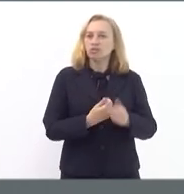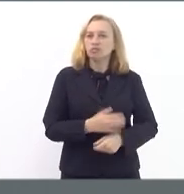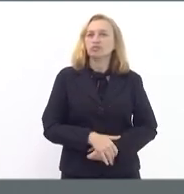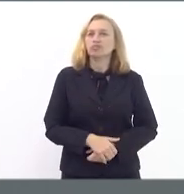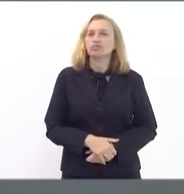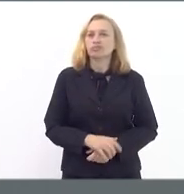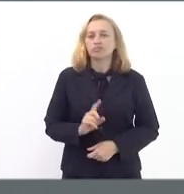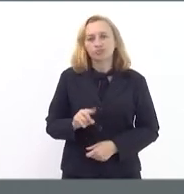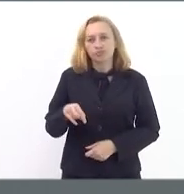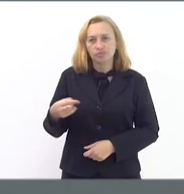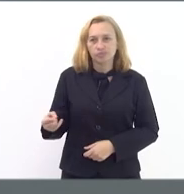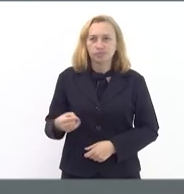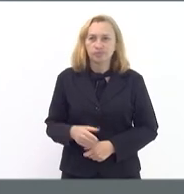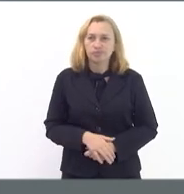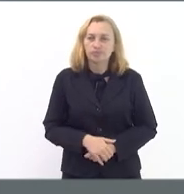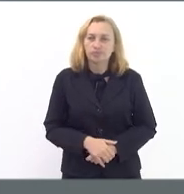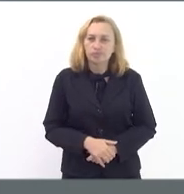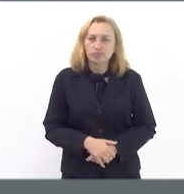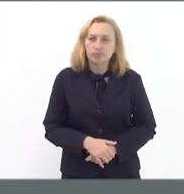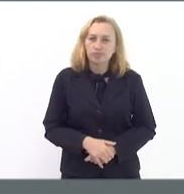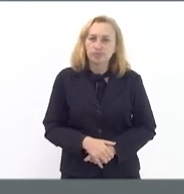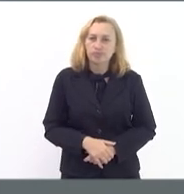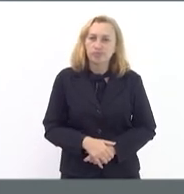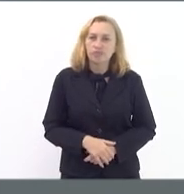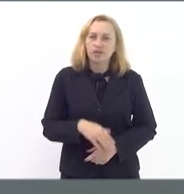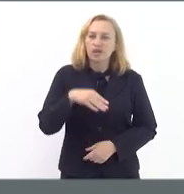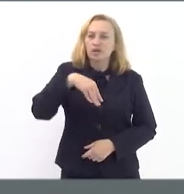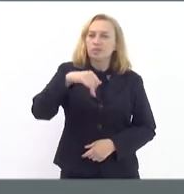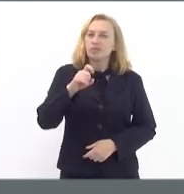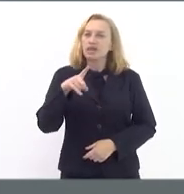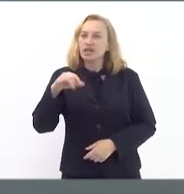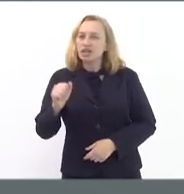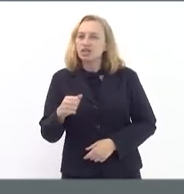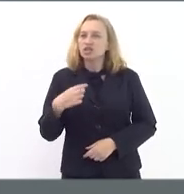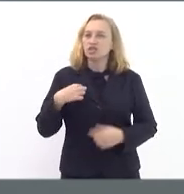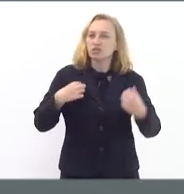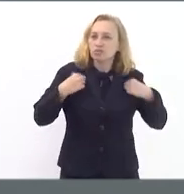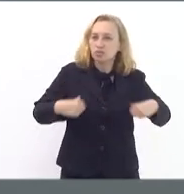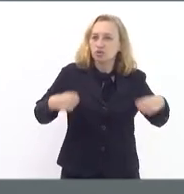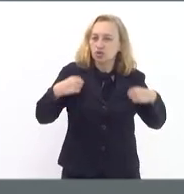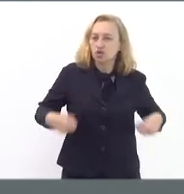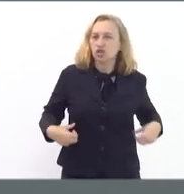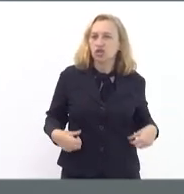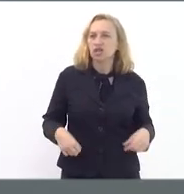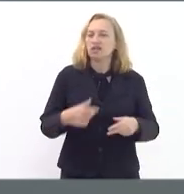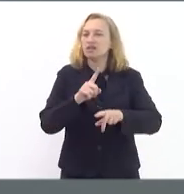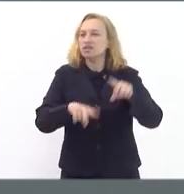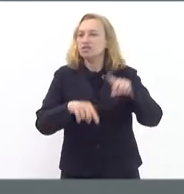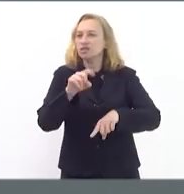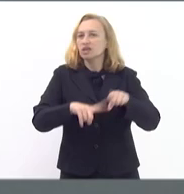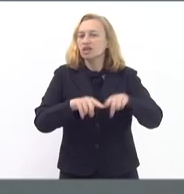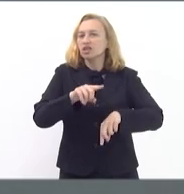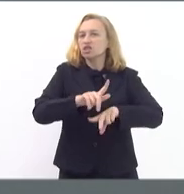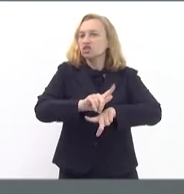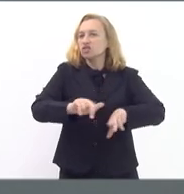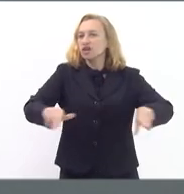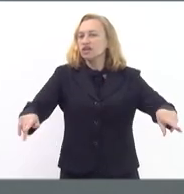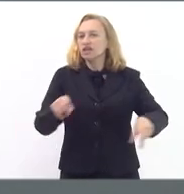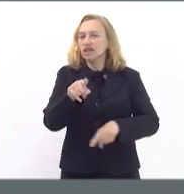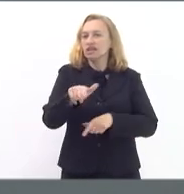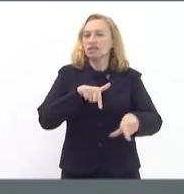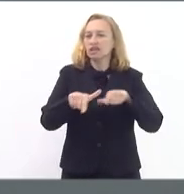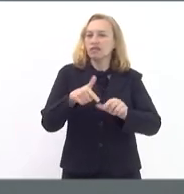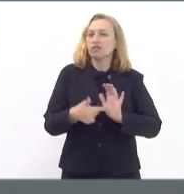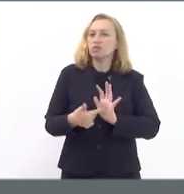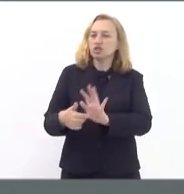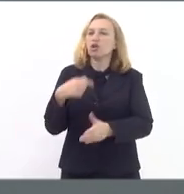e passamos para o Mídia mochila e assim vai materiais de verso porque esse serviço vou mostrar mais à frente como